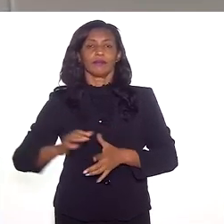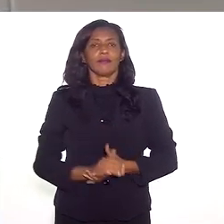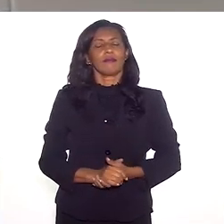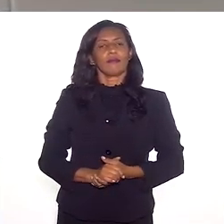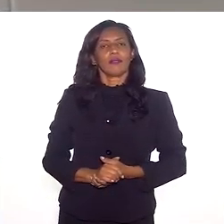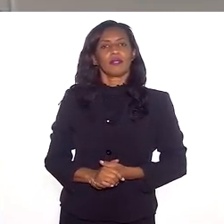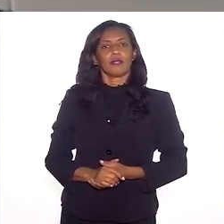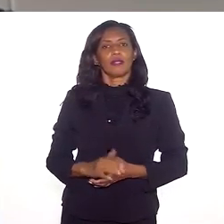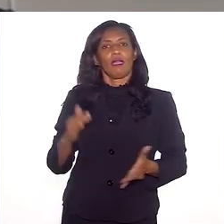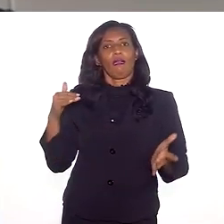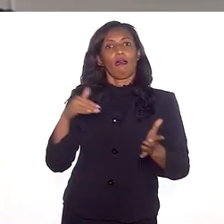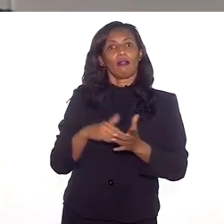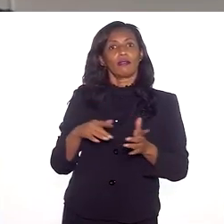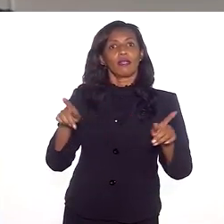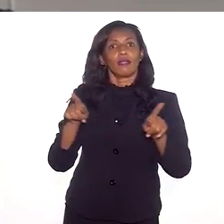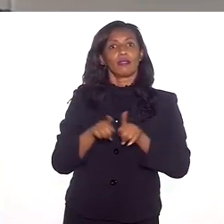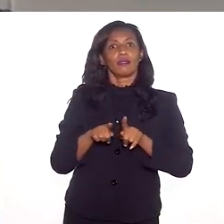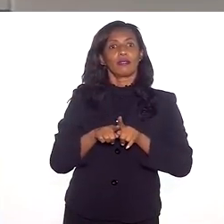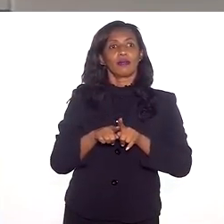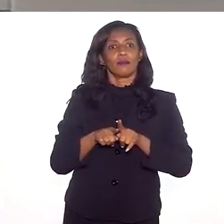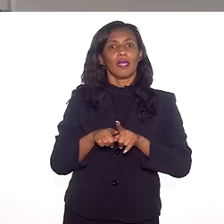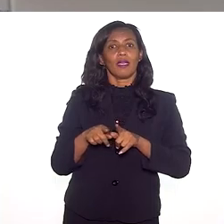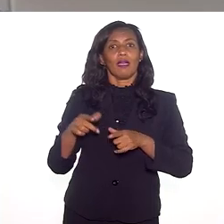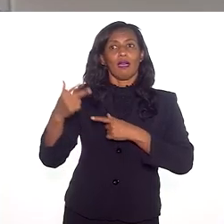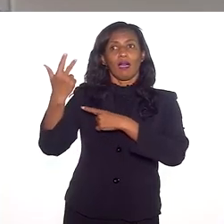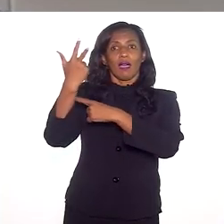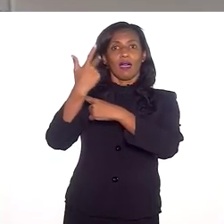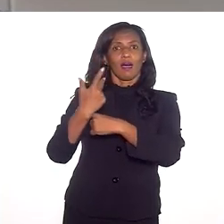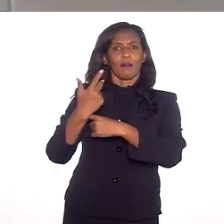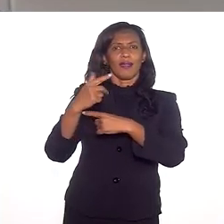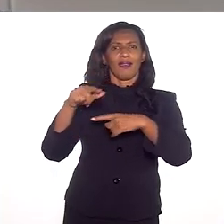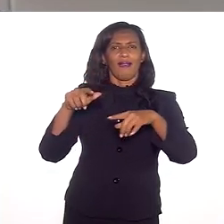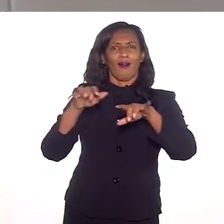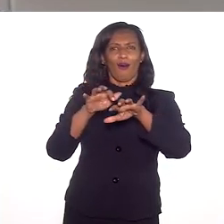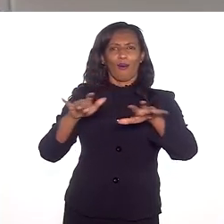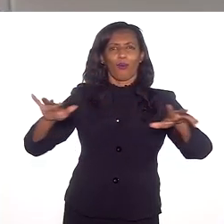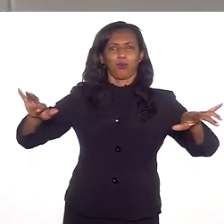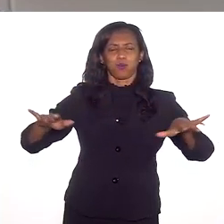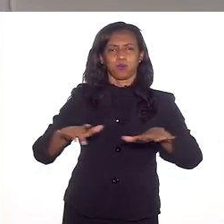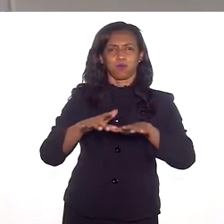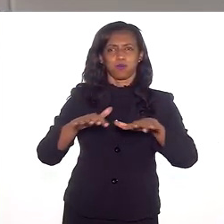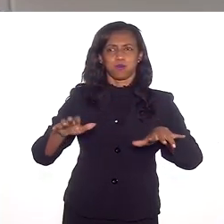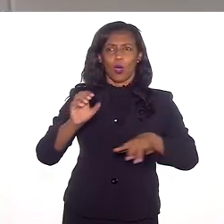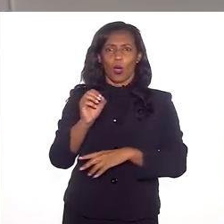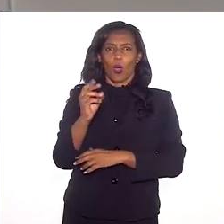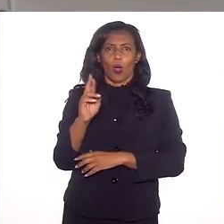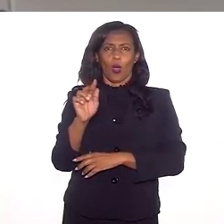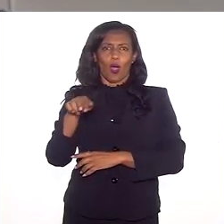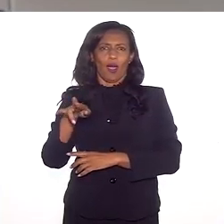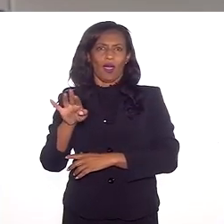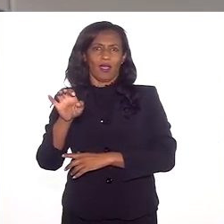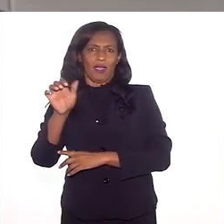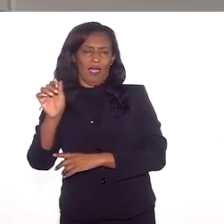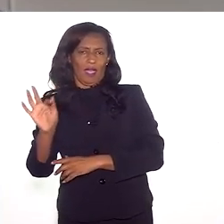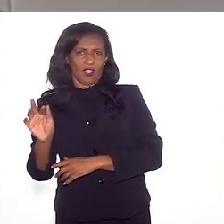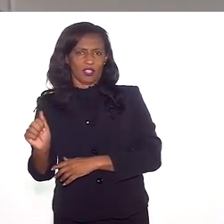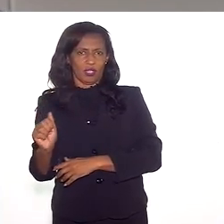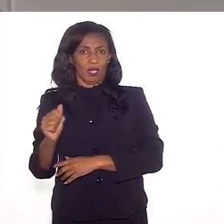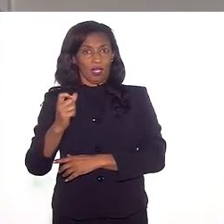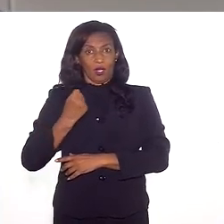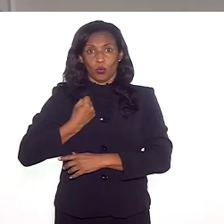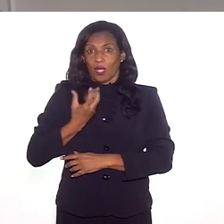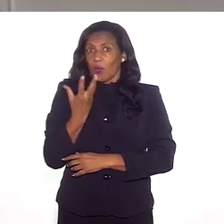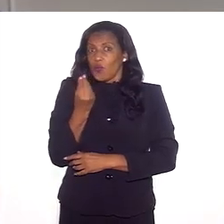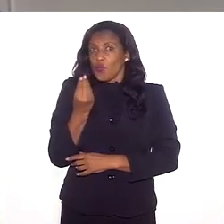pianistas brasileiros, até orquestras de câmara. Esse ano, eu estou programando orquestras de câmara que não possuam